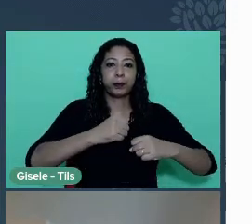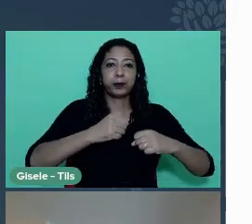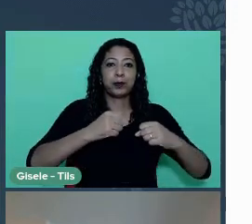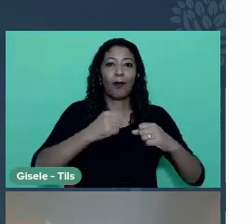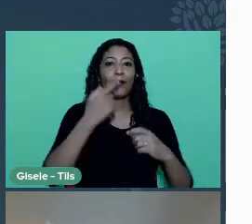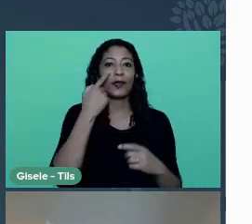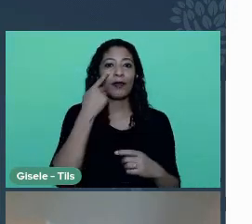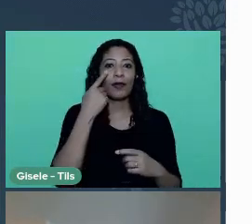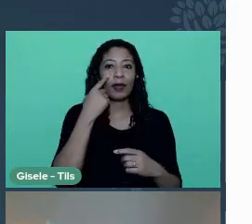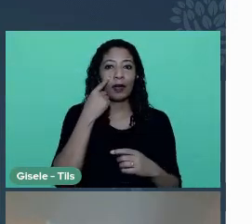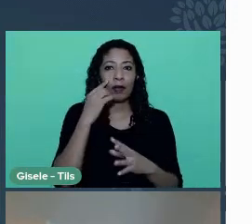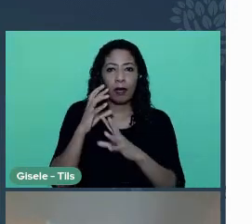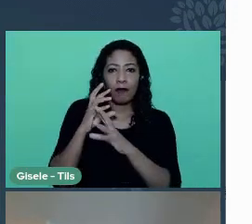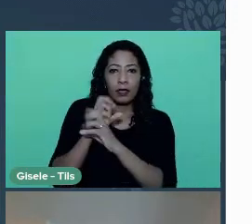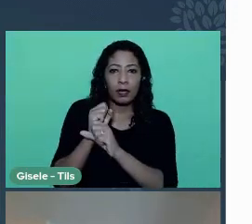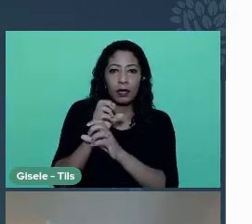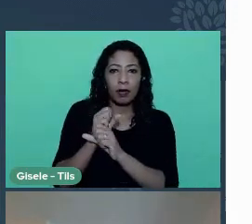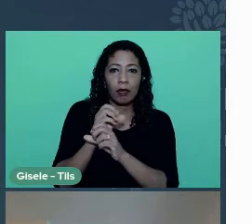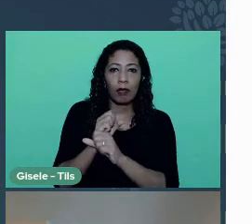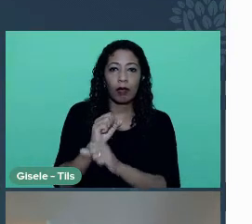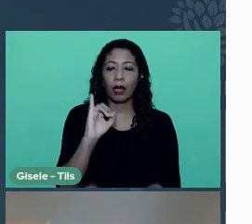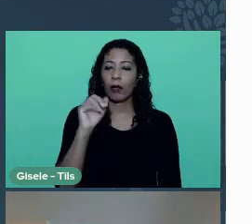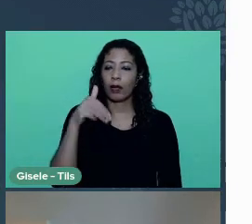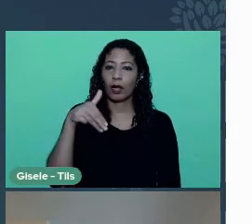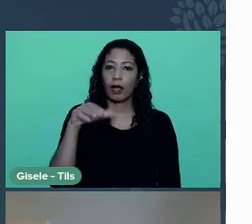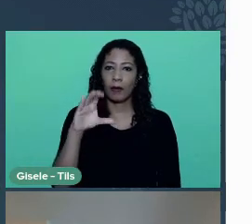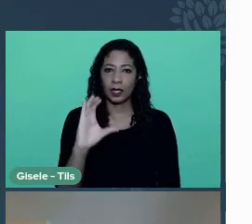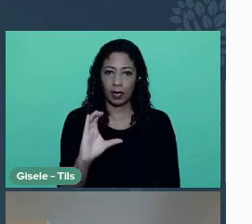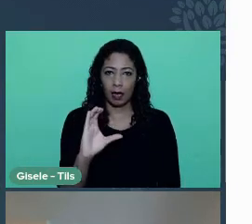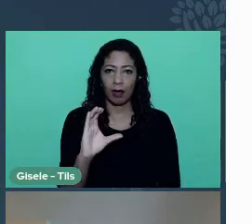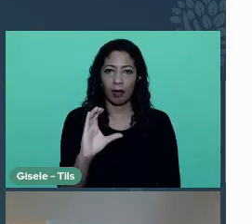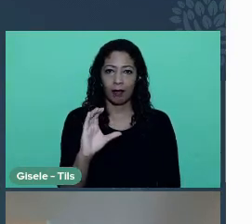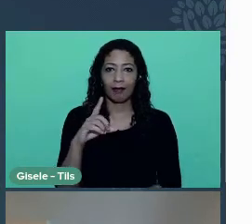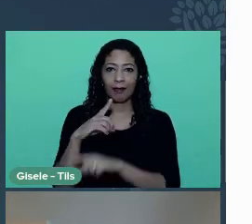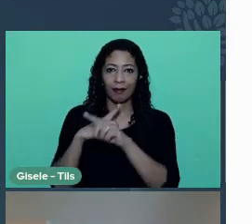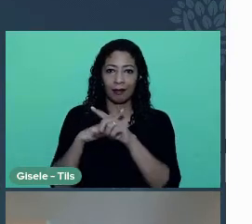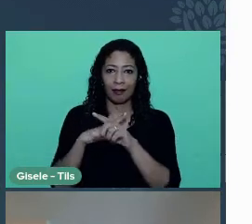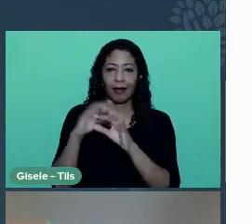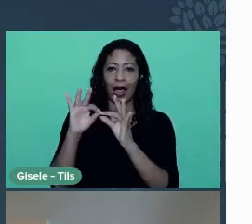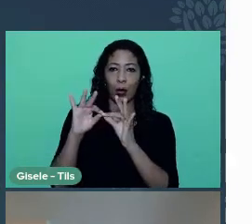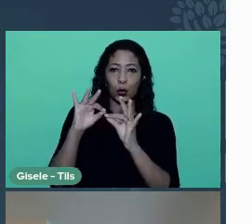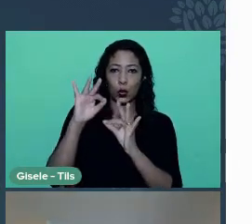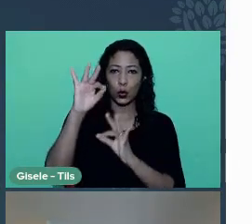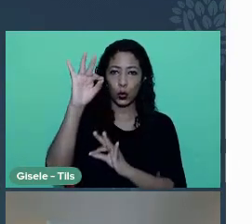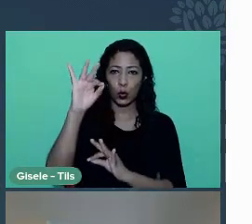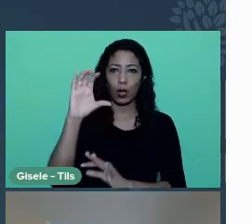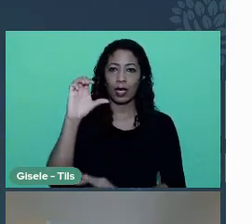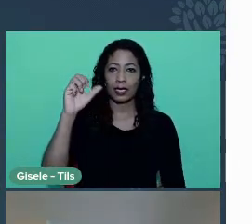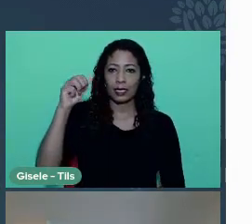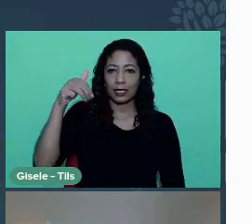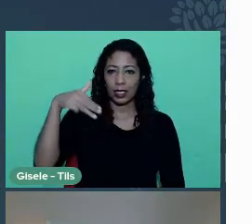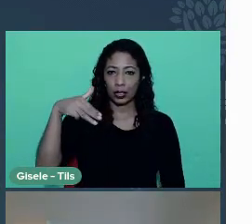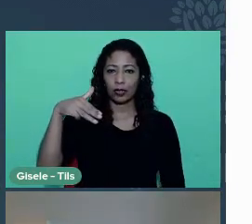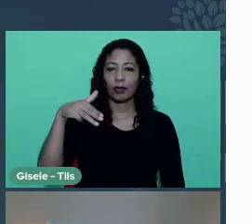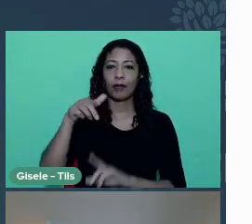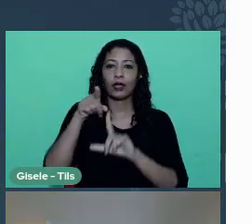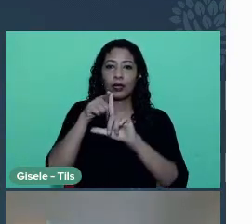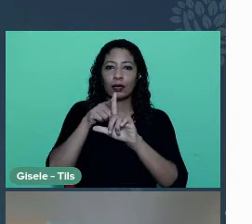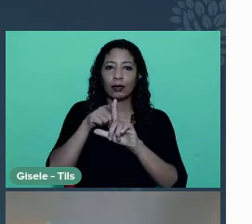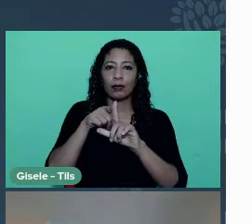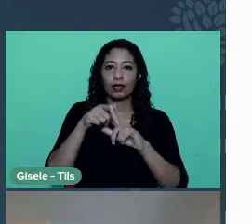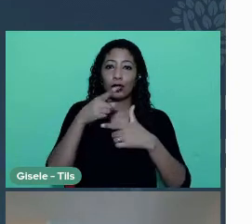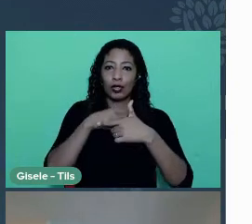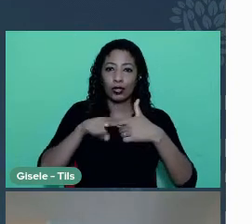você calcular o seu MC, eu pus a fórmula aqui do lado, é a sua altura em centímetros, dividido pelo seu peso